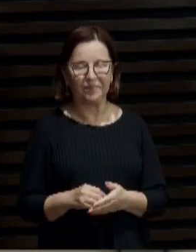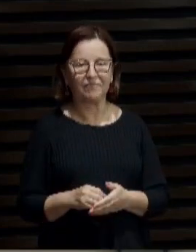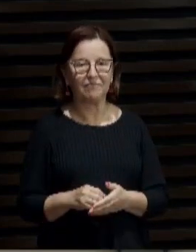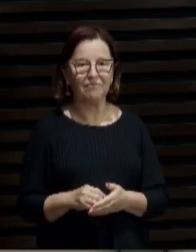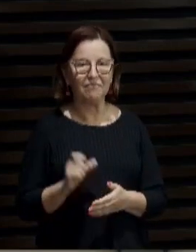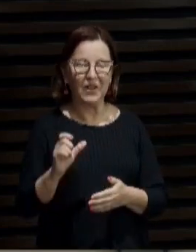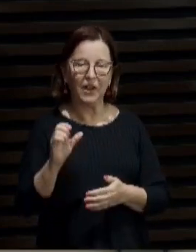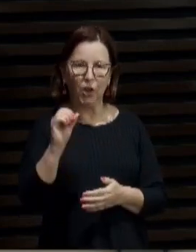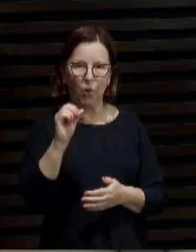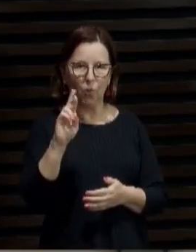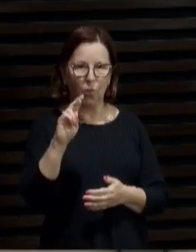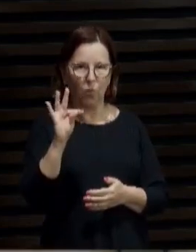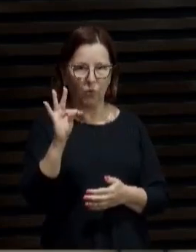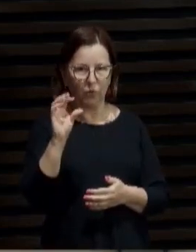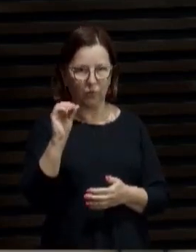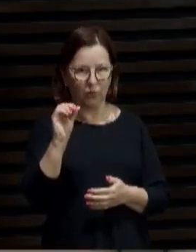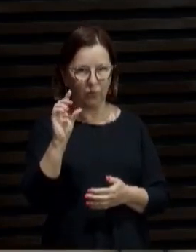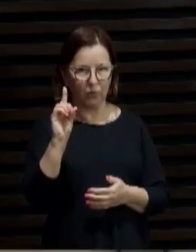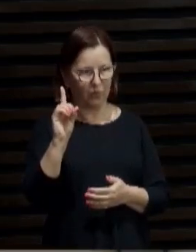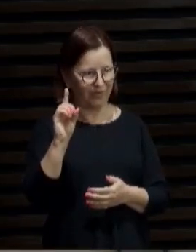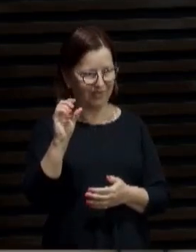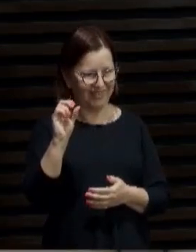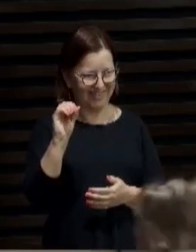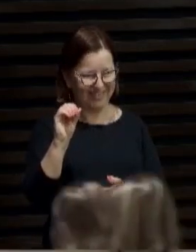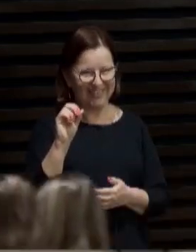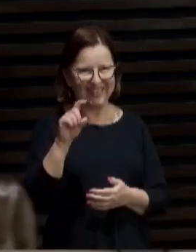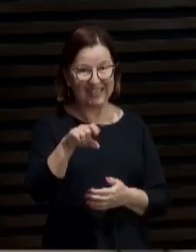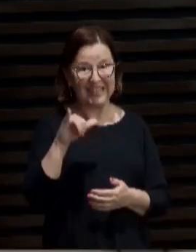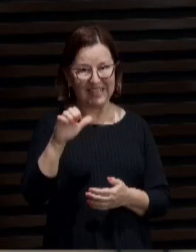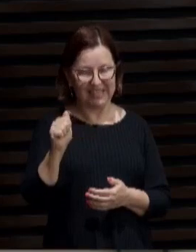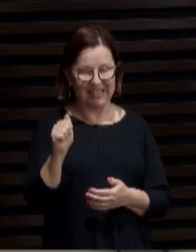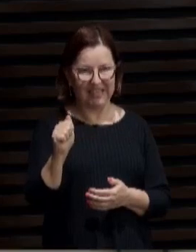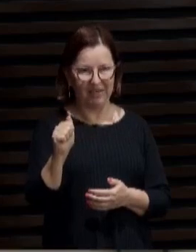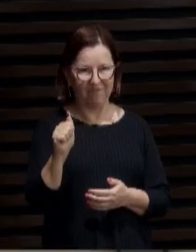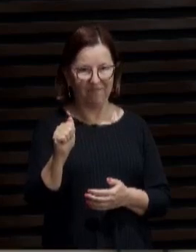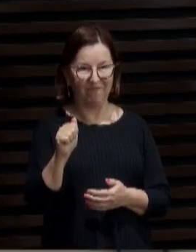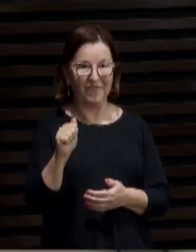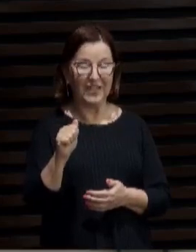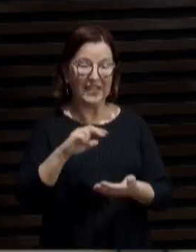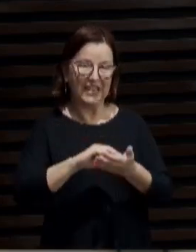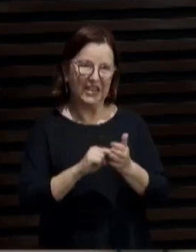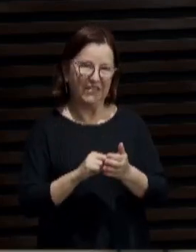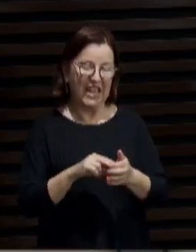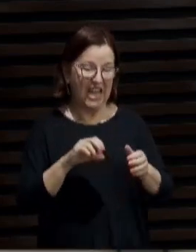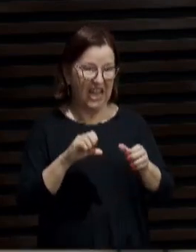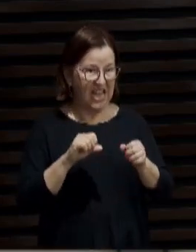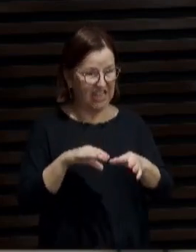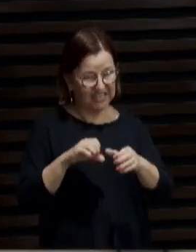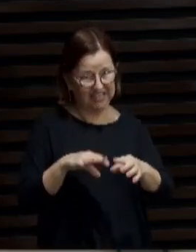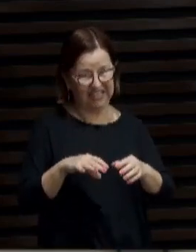Ortodoxia seria uma expressão que se refere ao ensino adequado. A sã doutrina, a